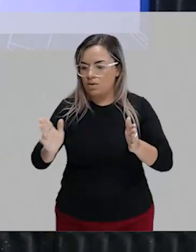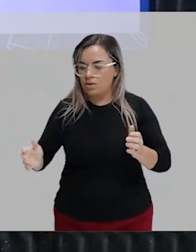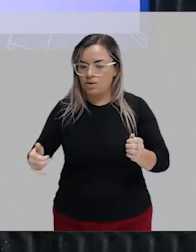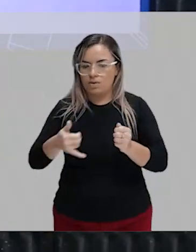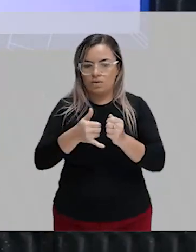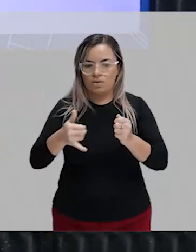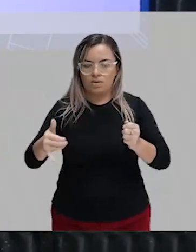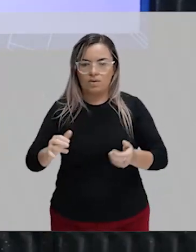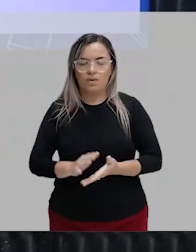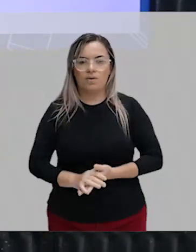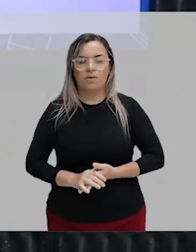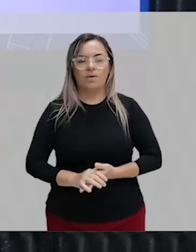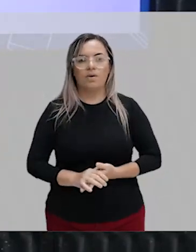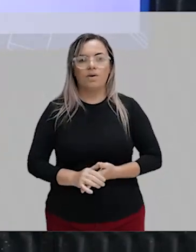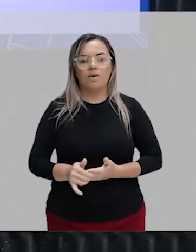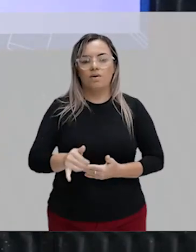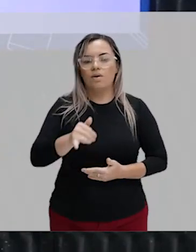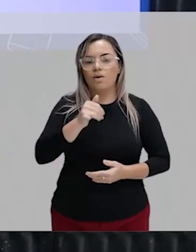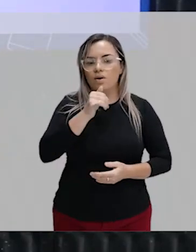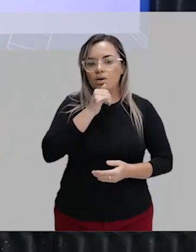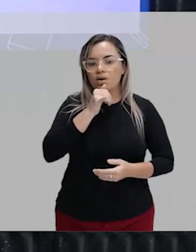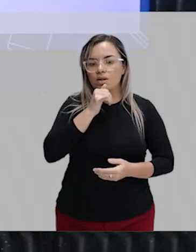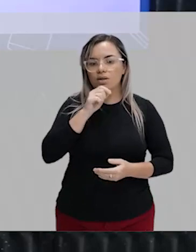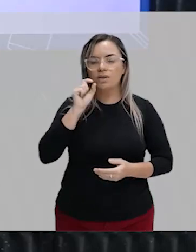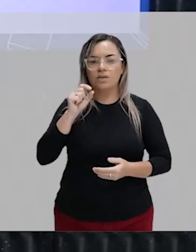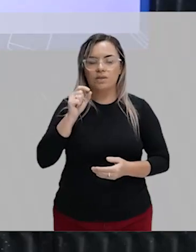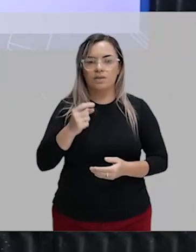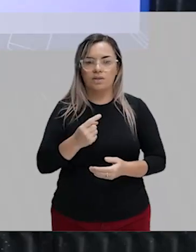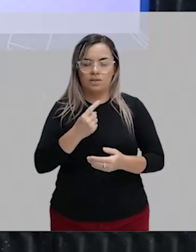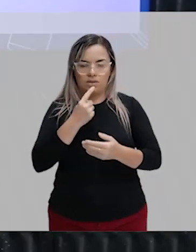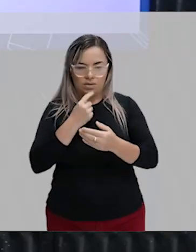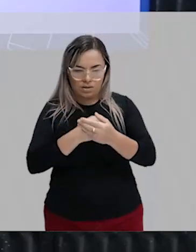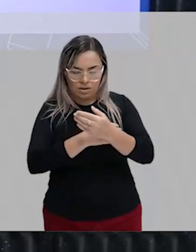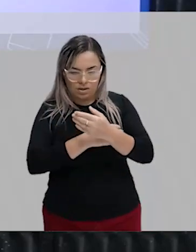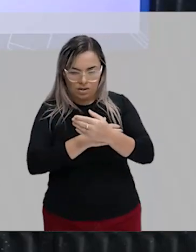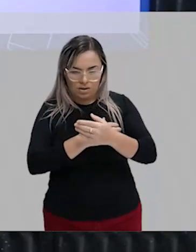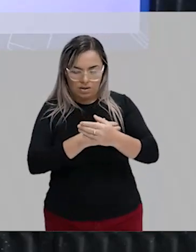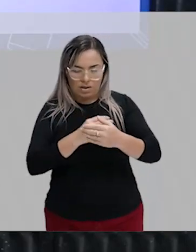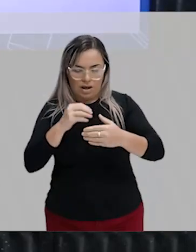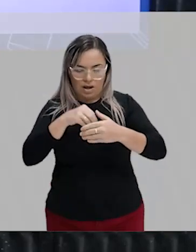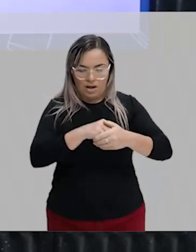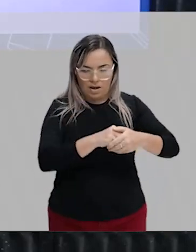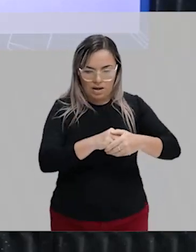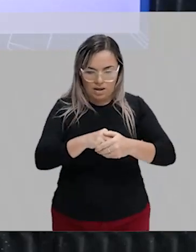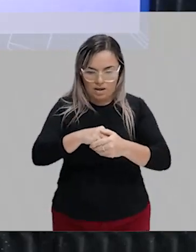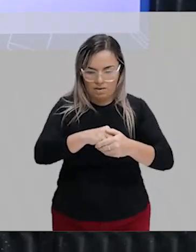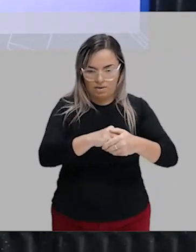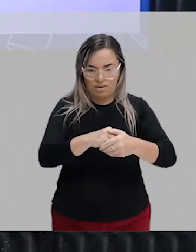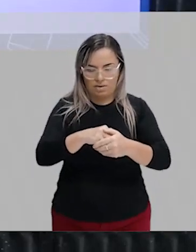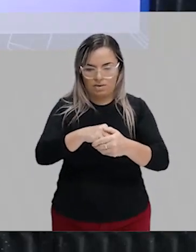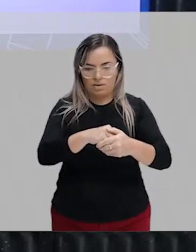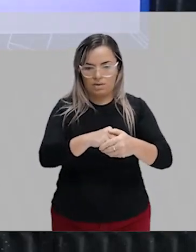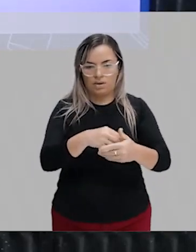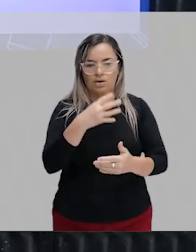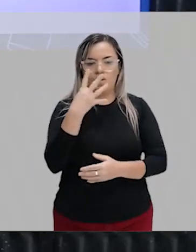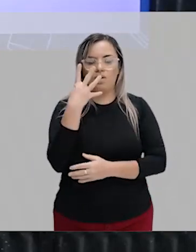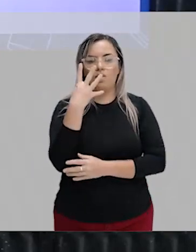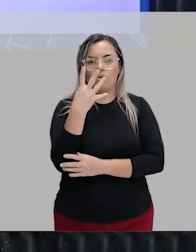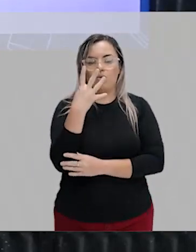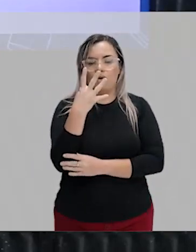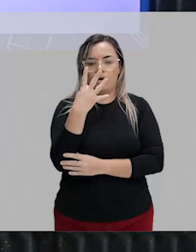tem 4 sequências de aminoácidos. Essas 4 sequências de aminoácidos formam